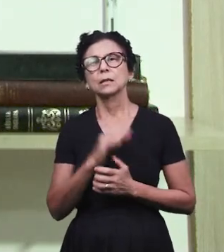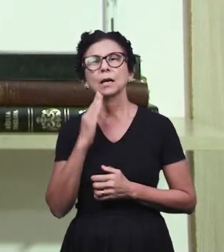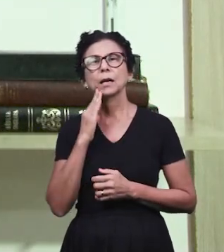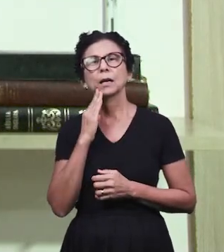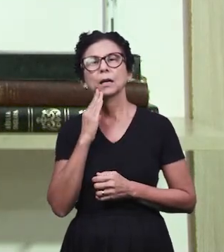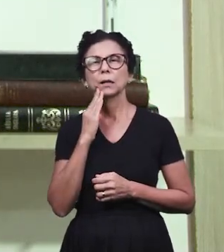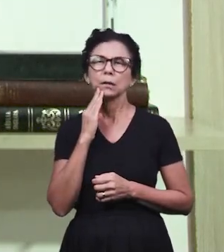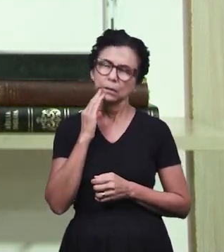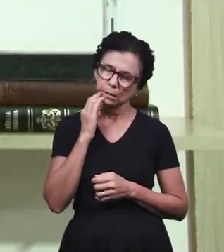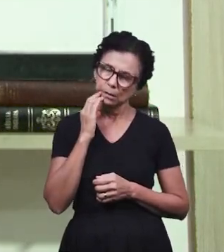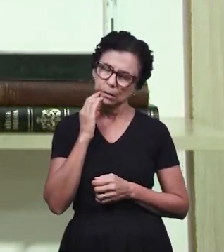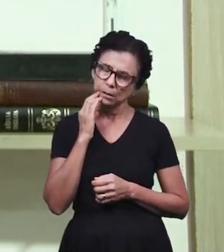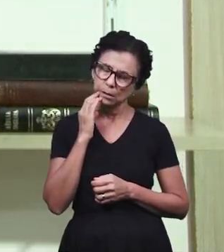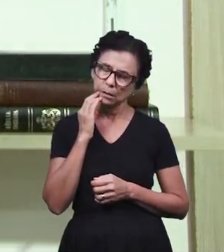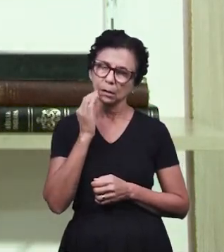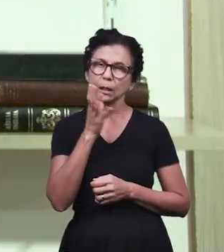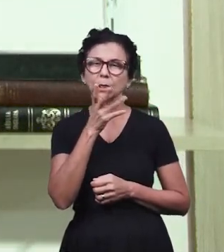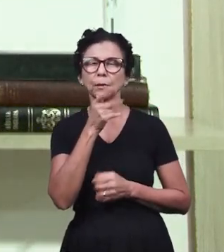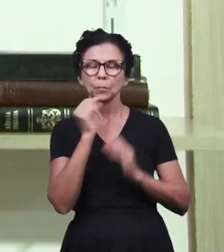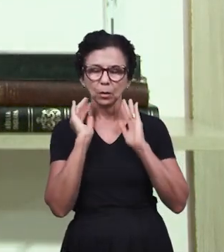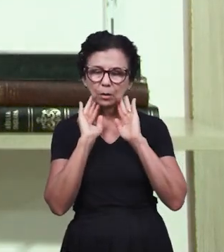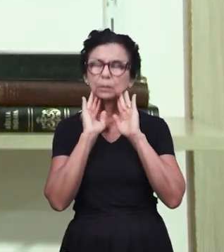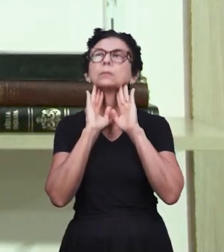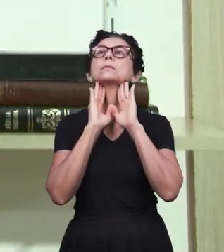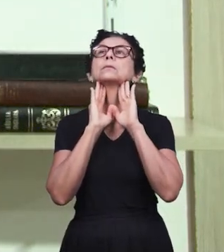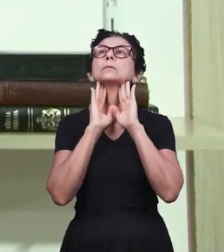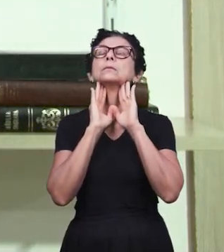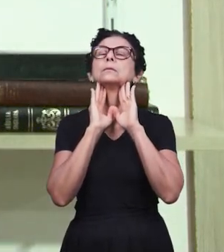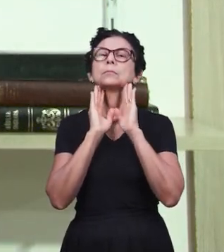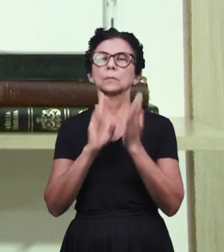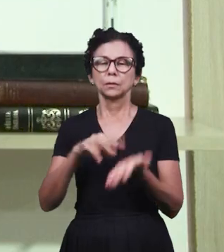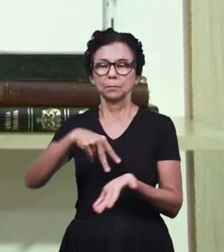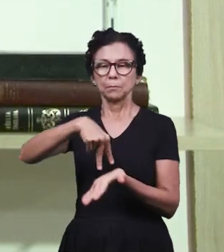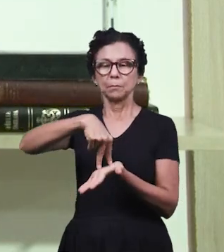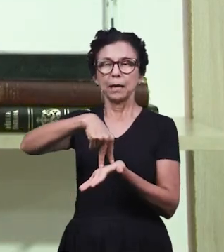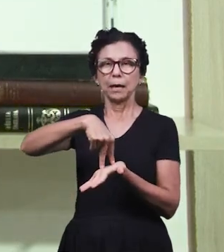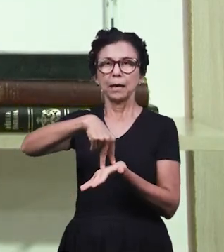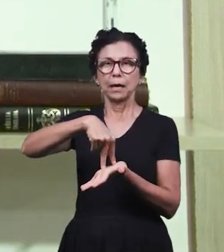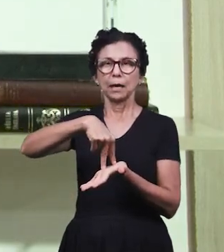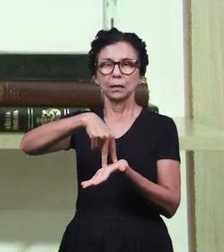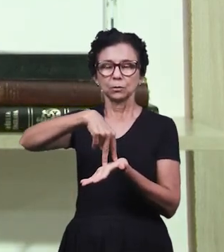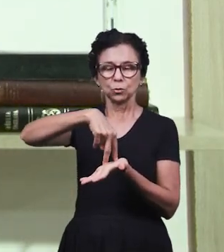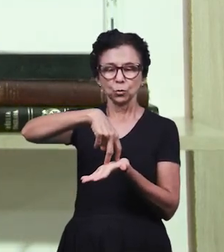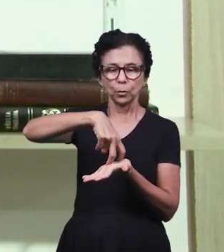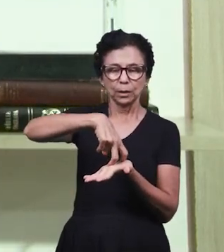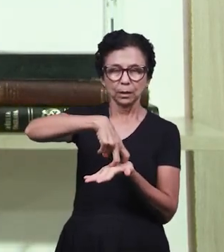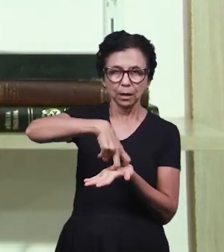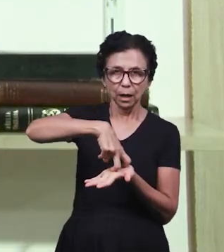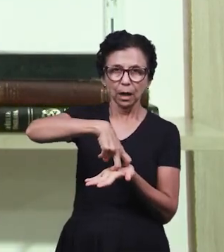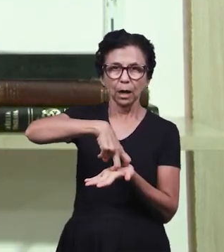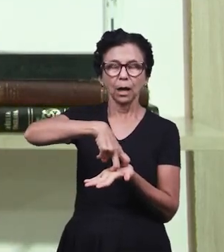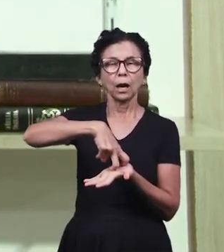cabeça, para sentar, para ajoelhar, ficar em pé, para pular. Essas crianças também